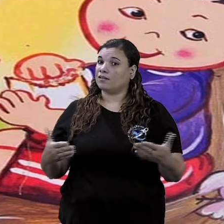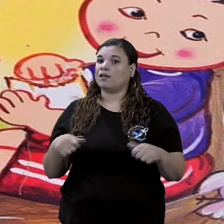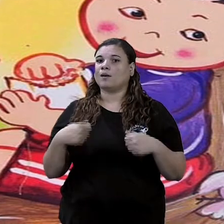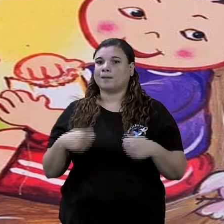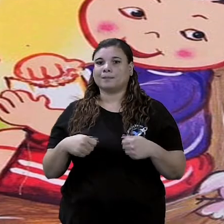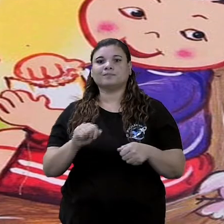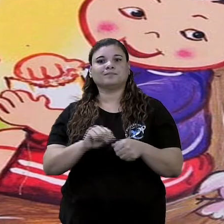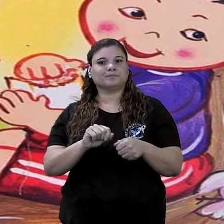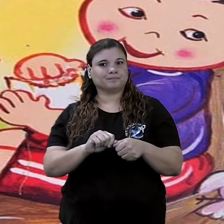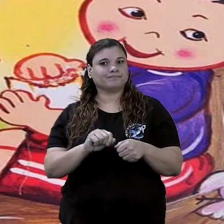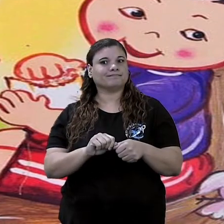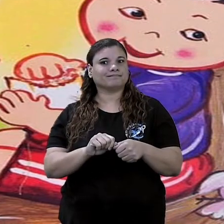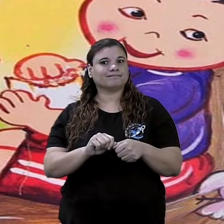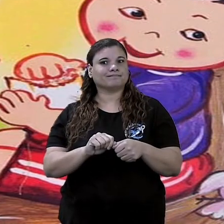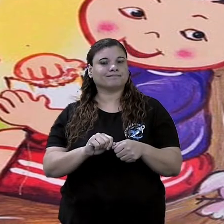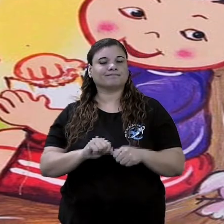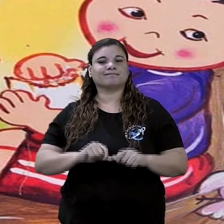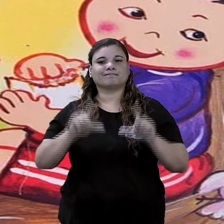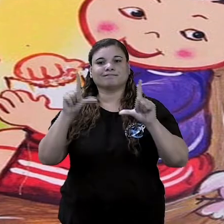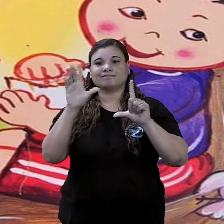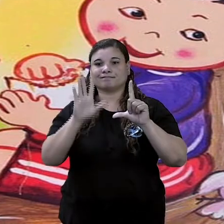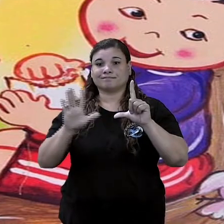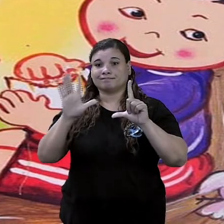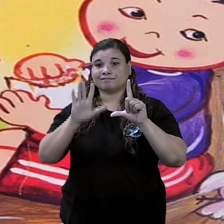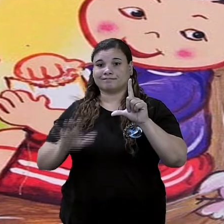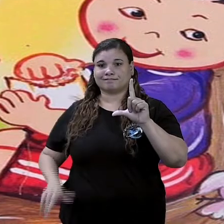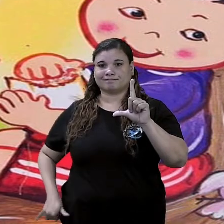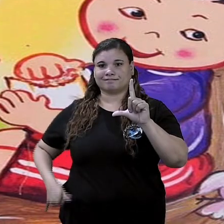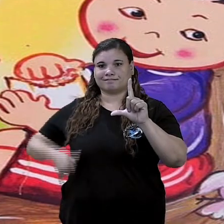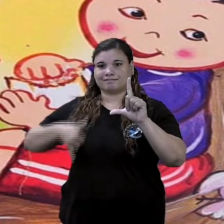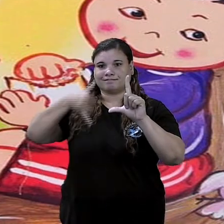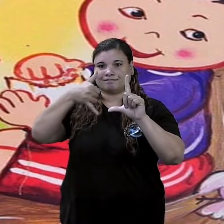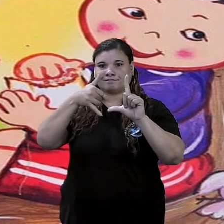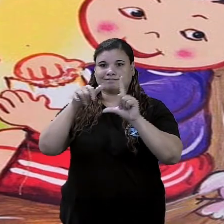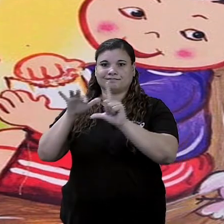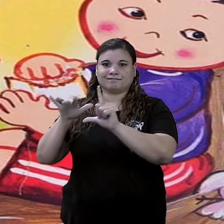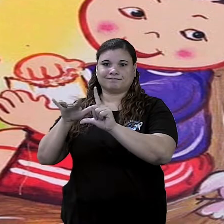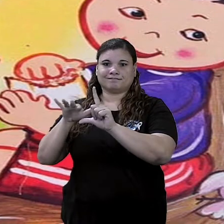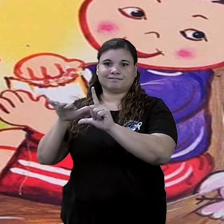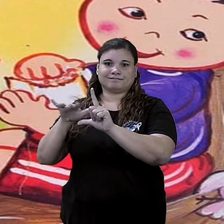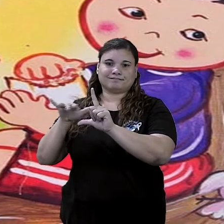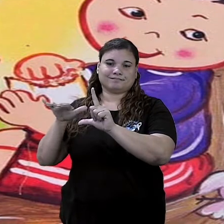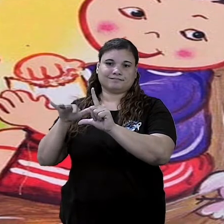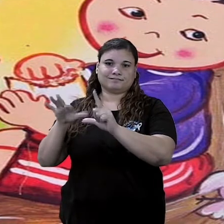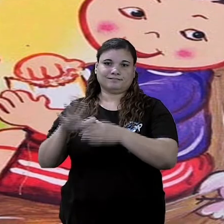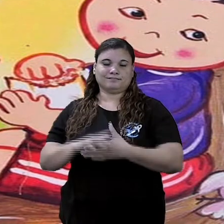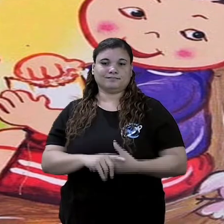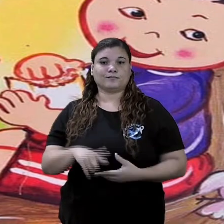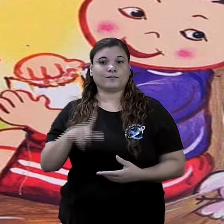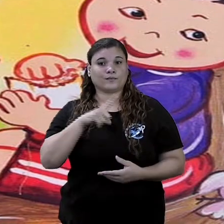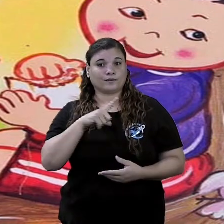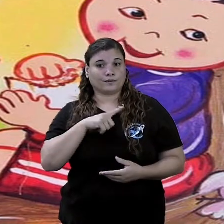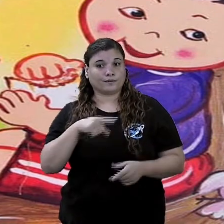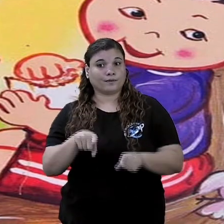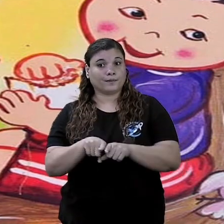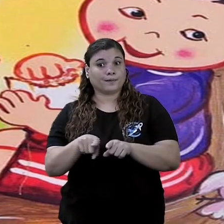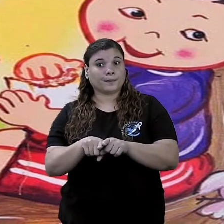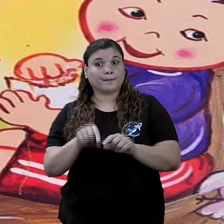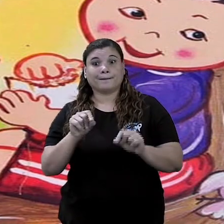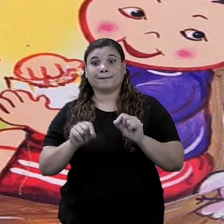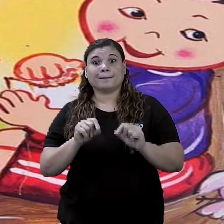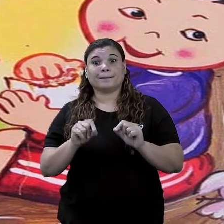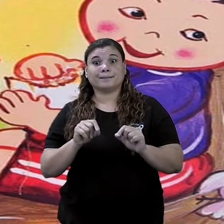Basta apontar a câmera do seu celular na imagem que aparece no canto da tela que você será direcionado para lá. Se você